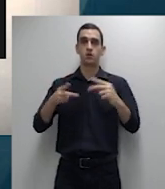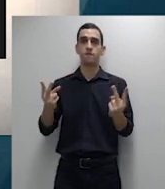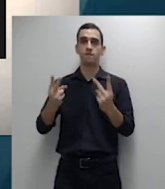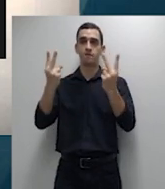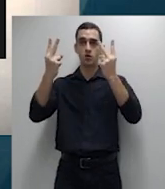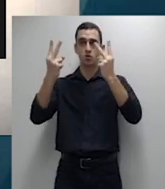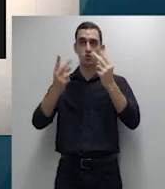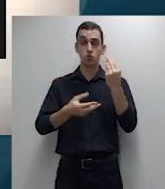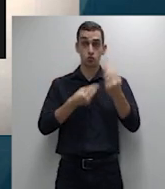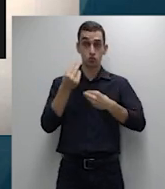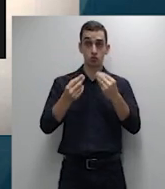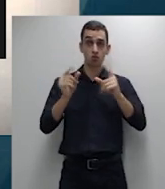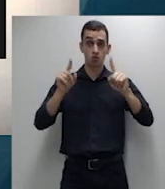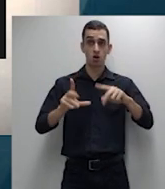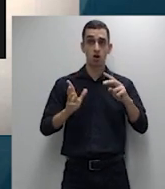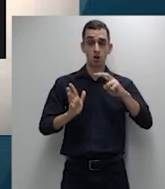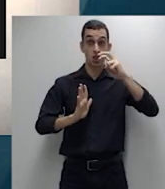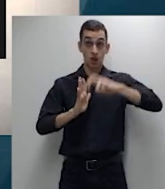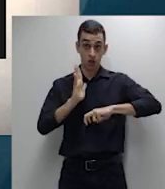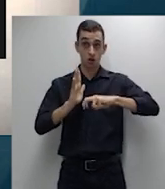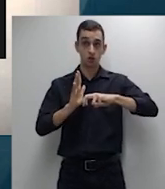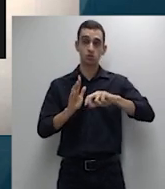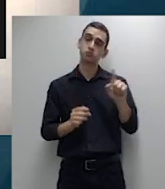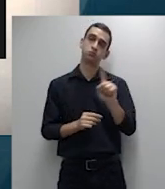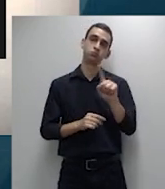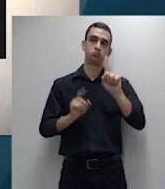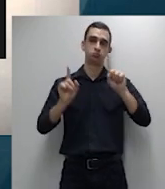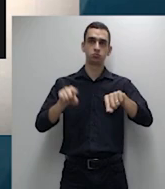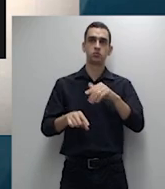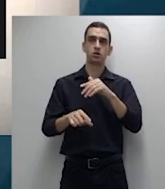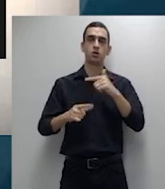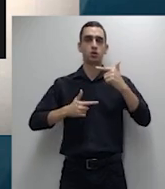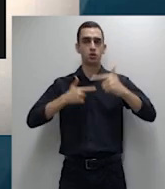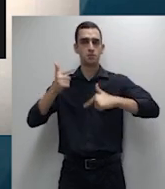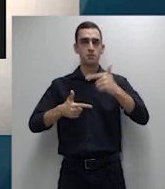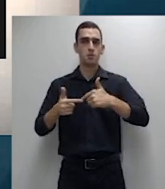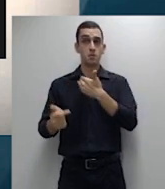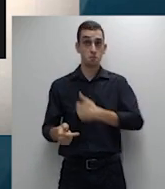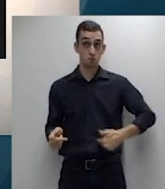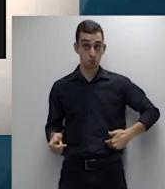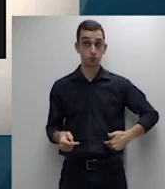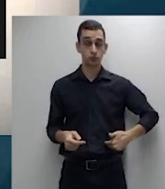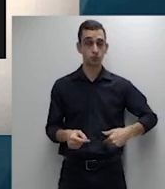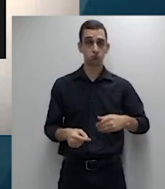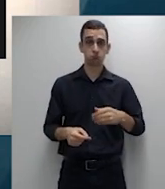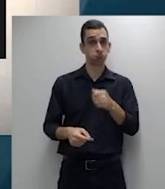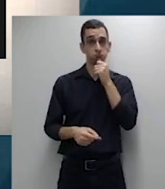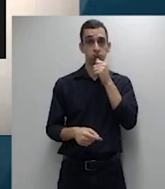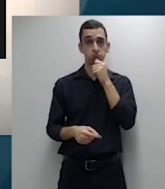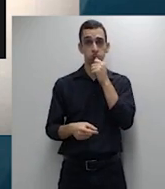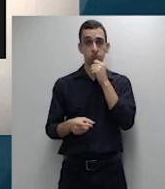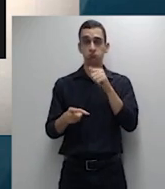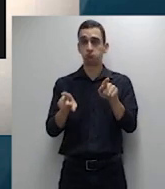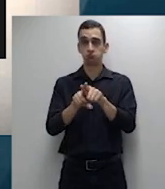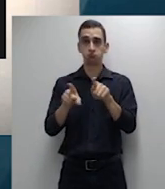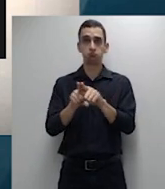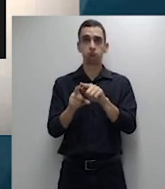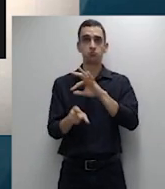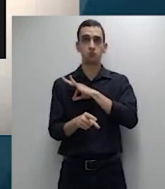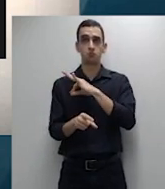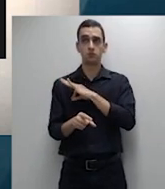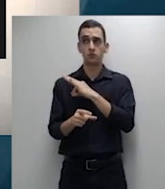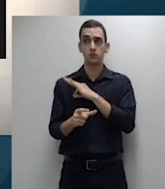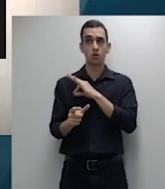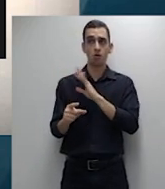não é de baixa pois a serviço público pois não há serviço público prestado nem poder de polícia exercido